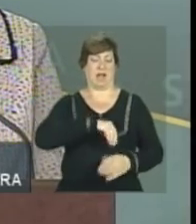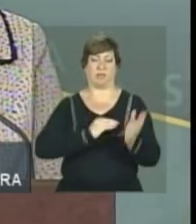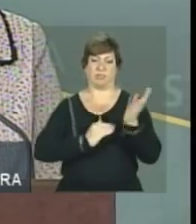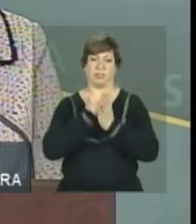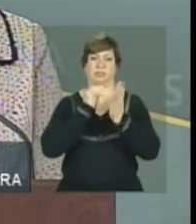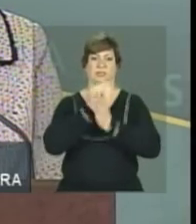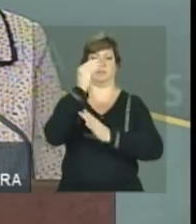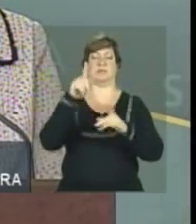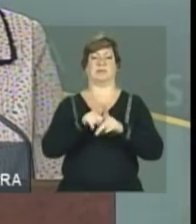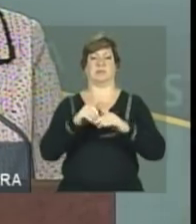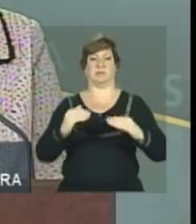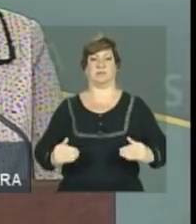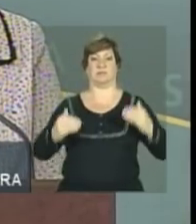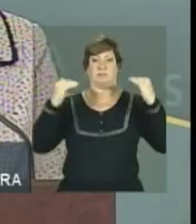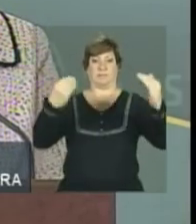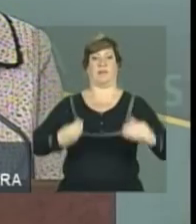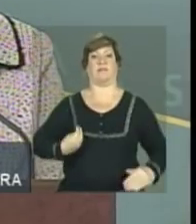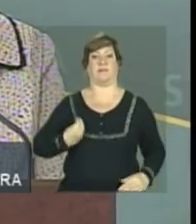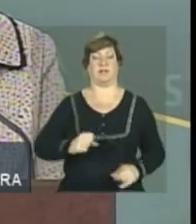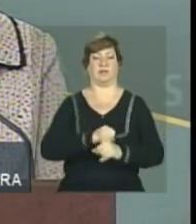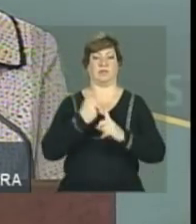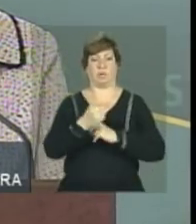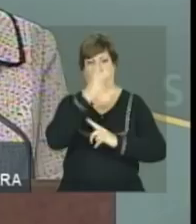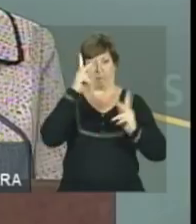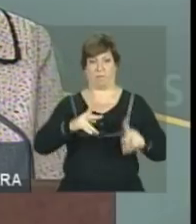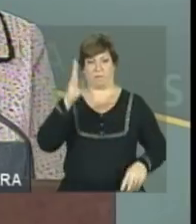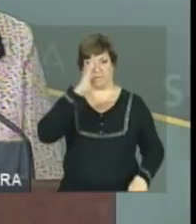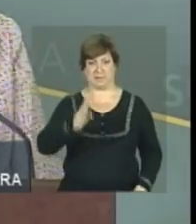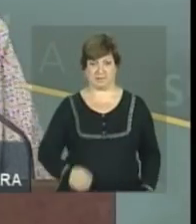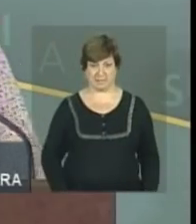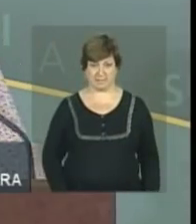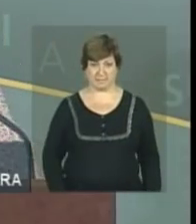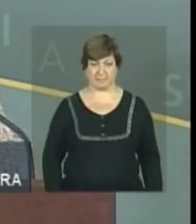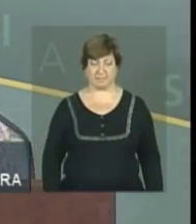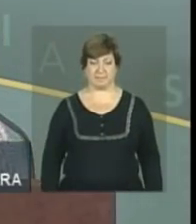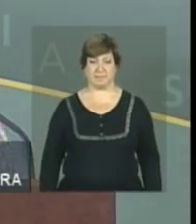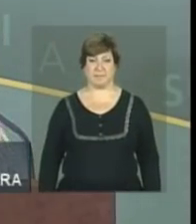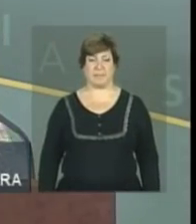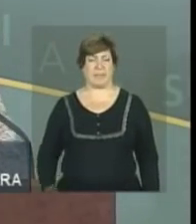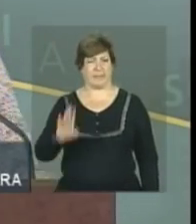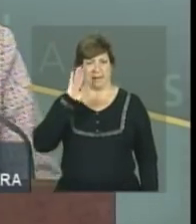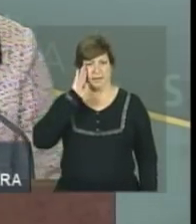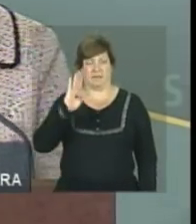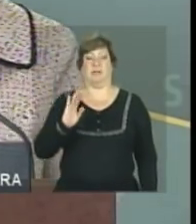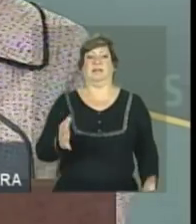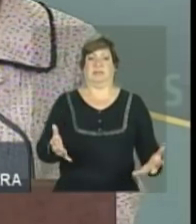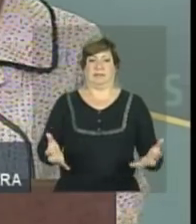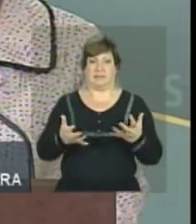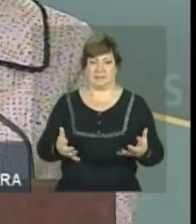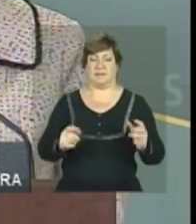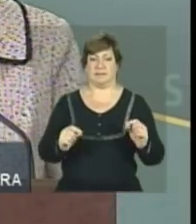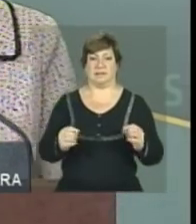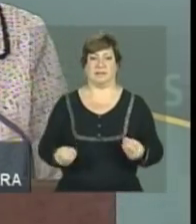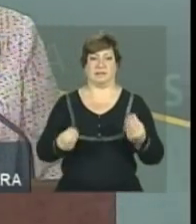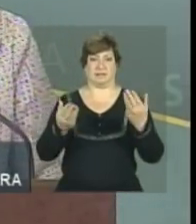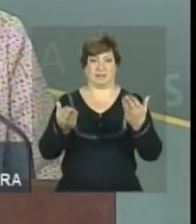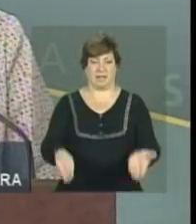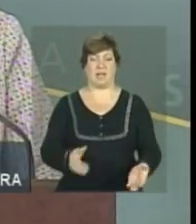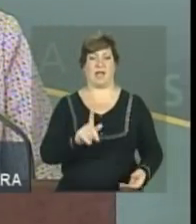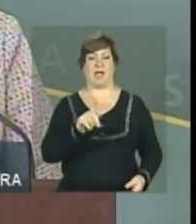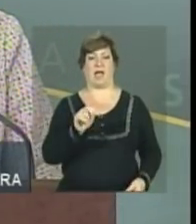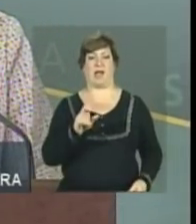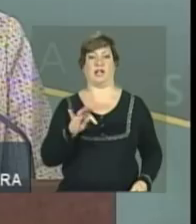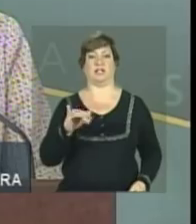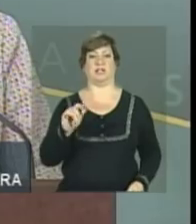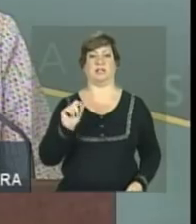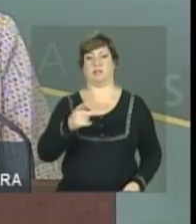ascensão social do povo brasileiro. A obsessão por garantir aos nossos